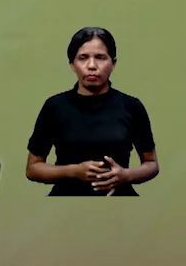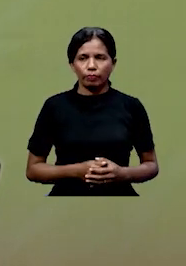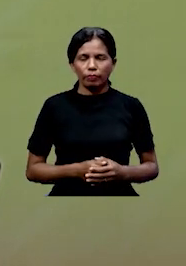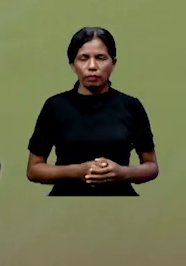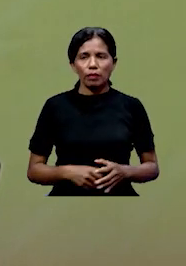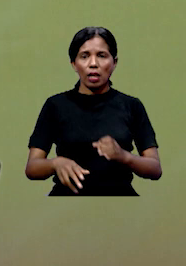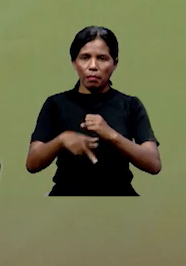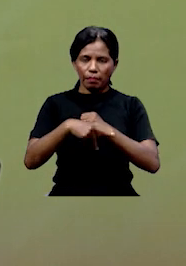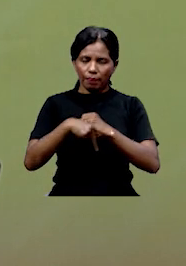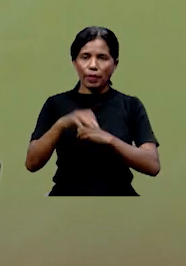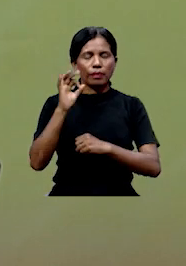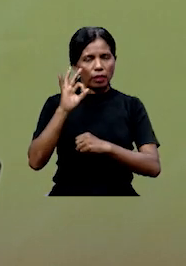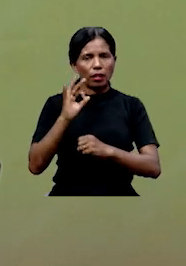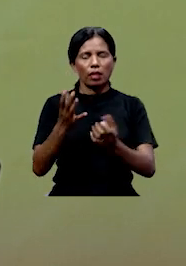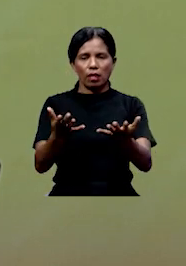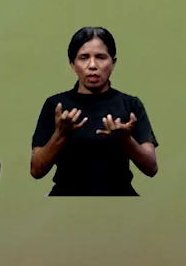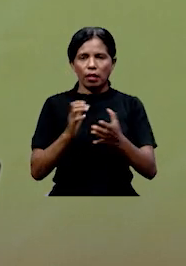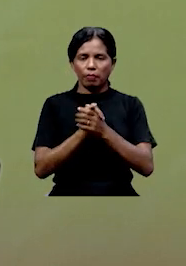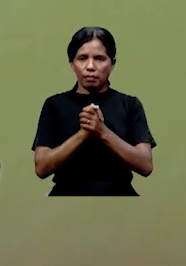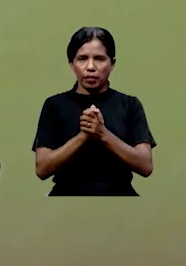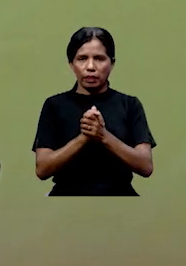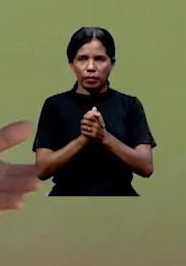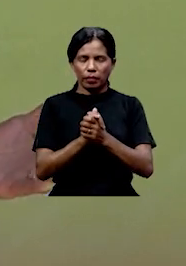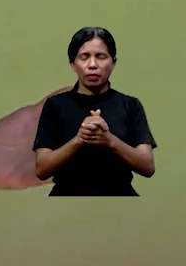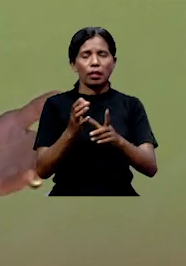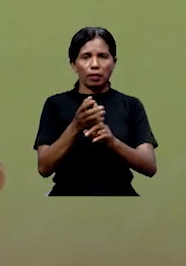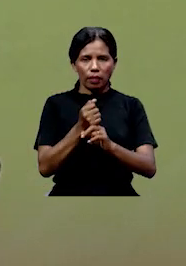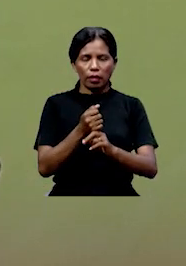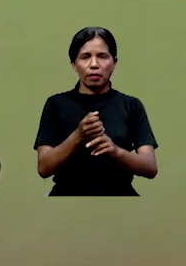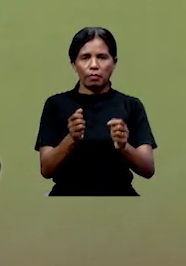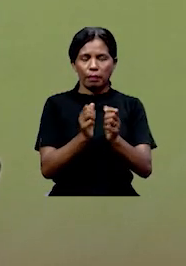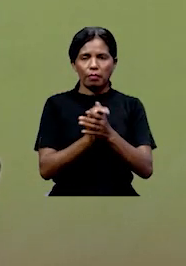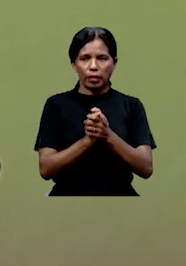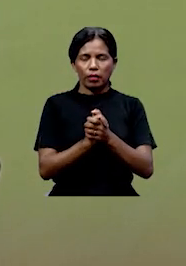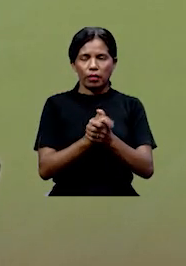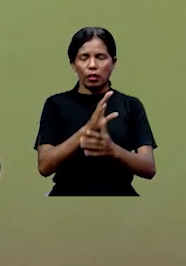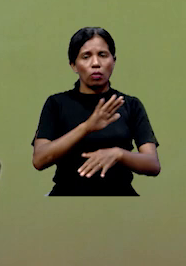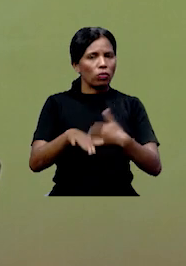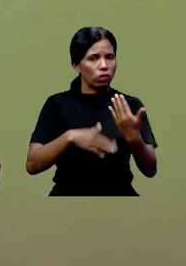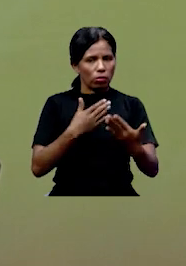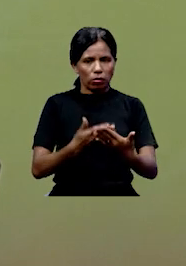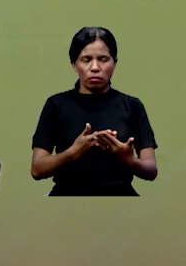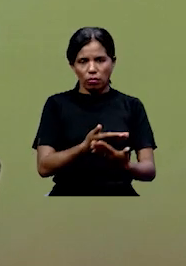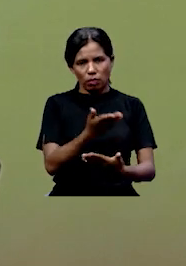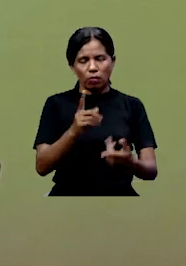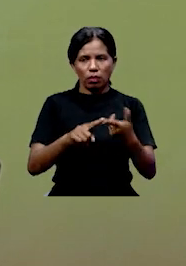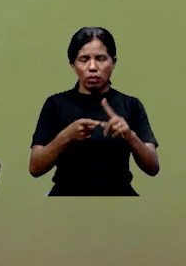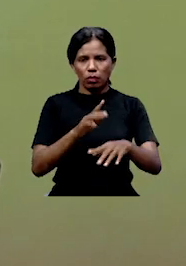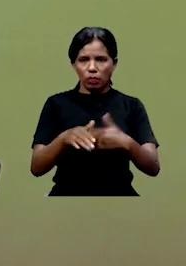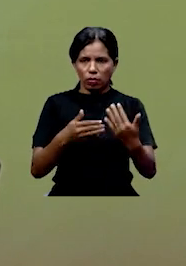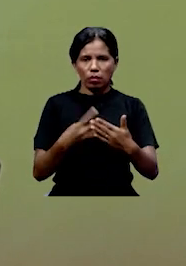Fretilin akar kar metina gua tidak nih hoku kamarada sira ihala itu nih